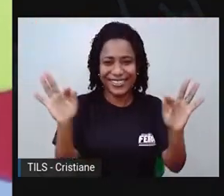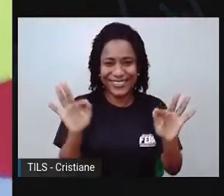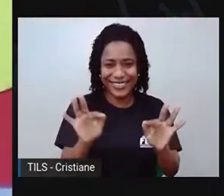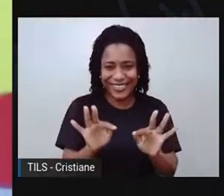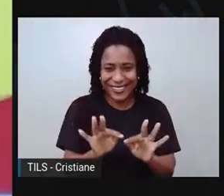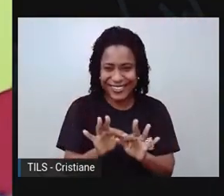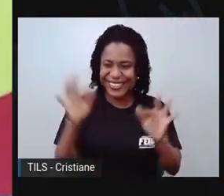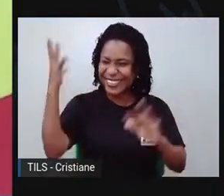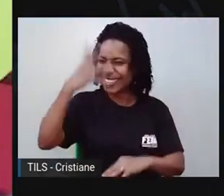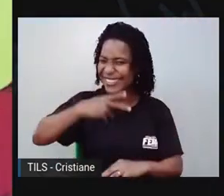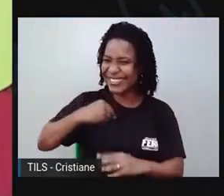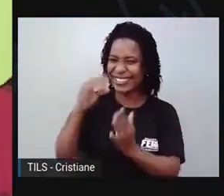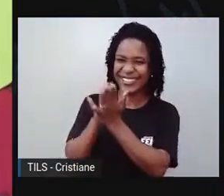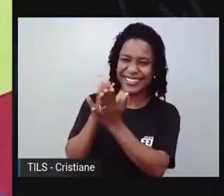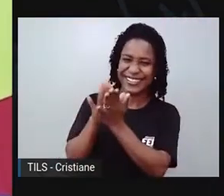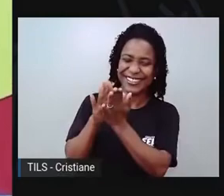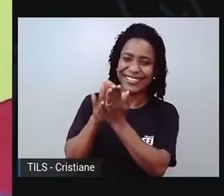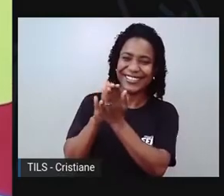Que linda!